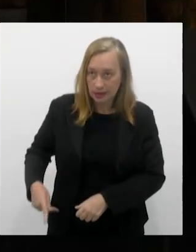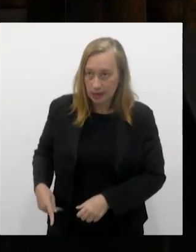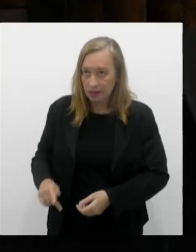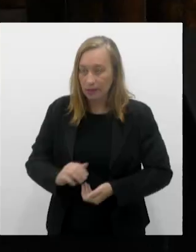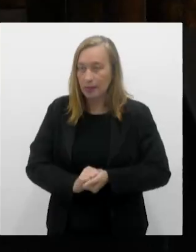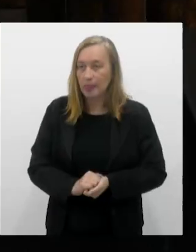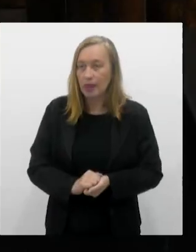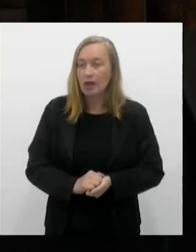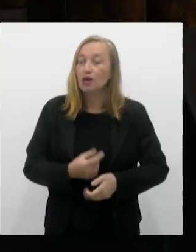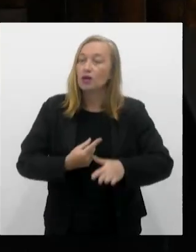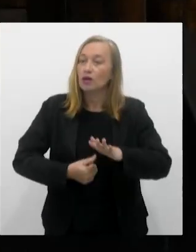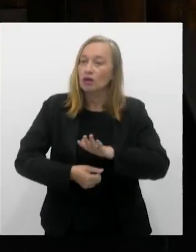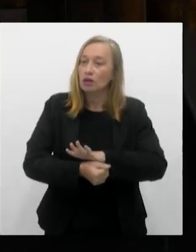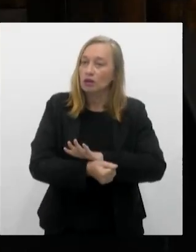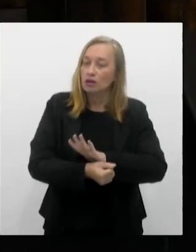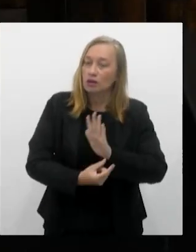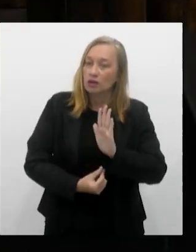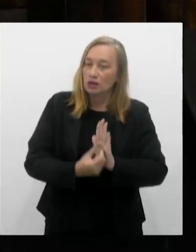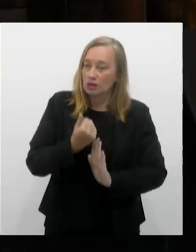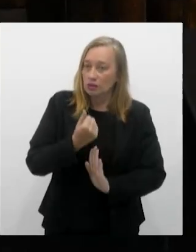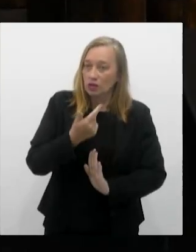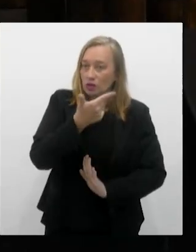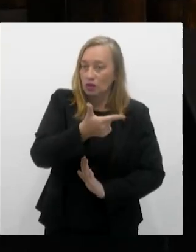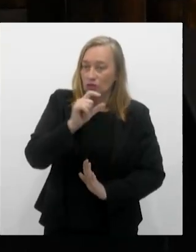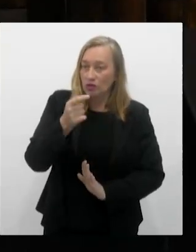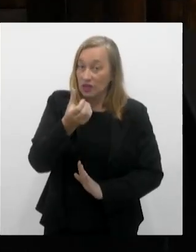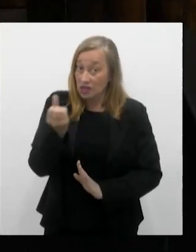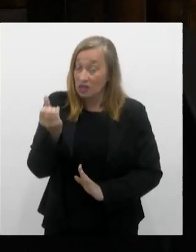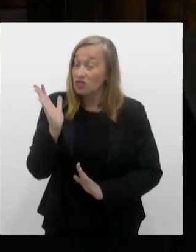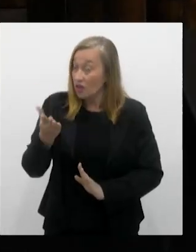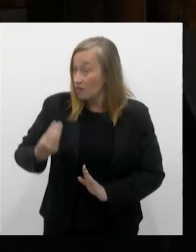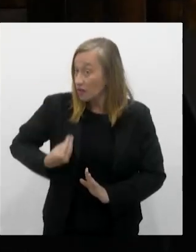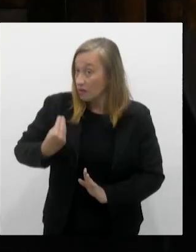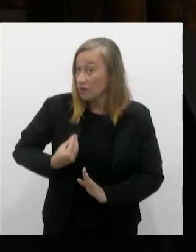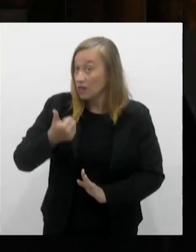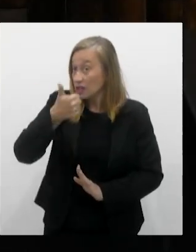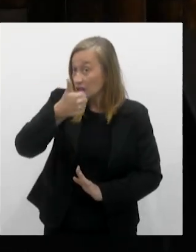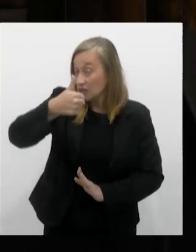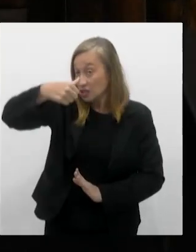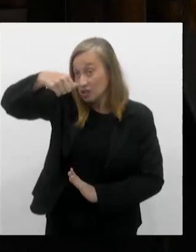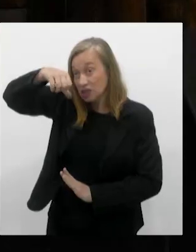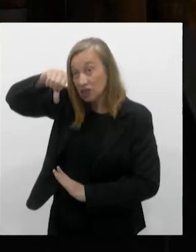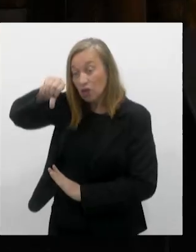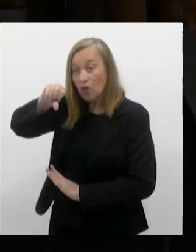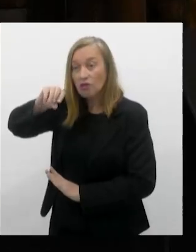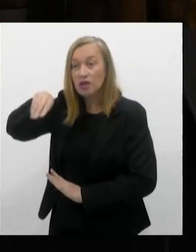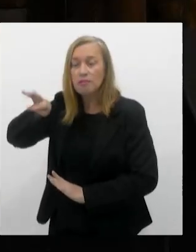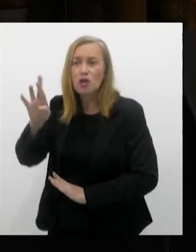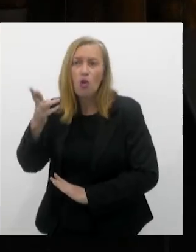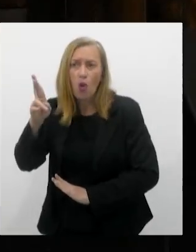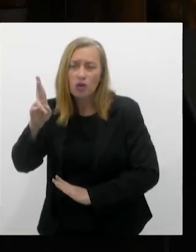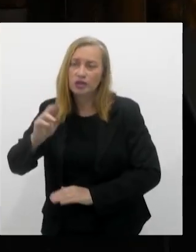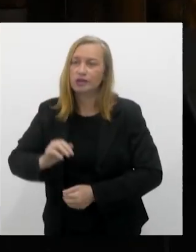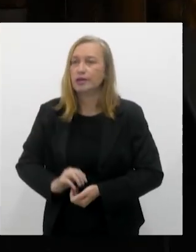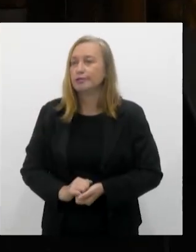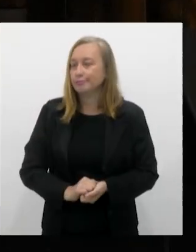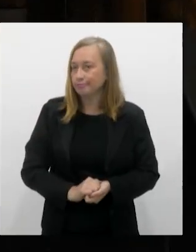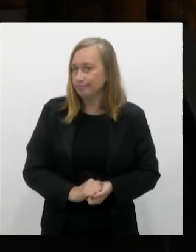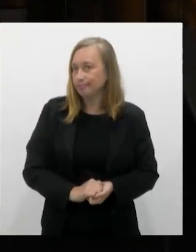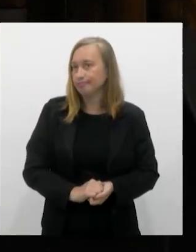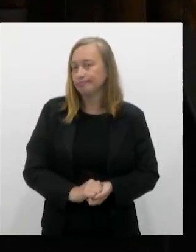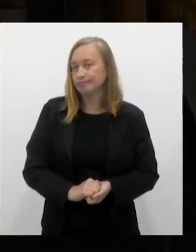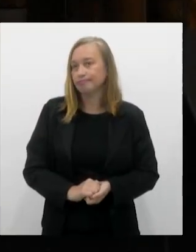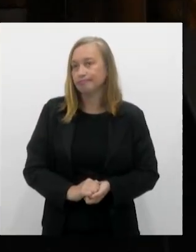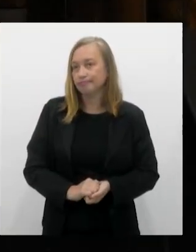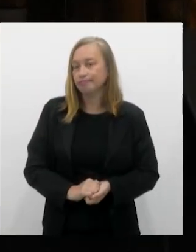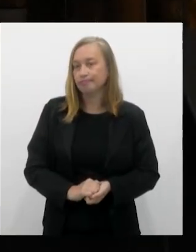para o orçamento de 2026, que a gente já está vivendo, é de 19 bilhões de reais.